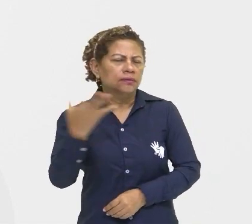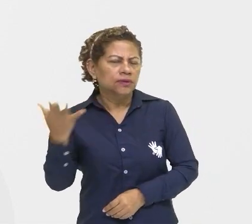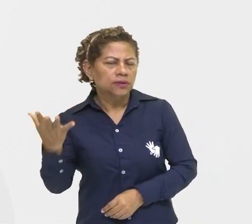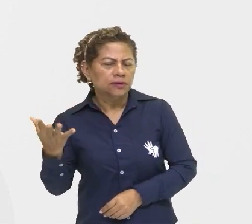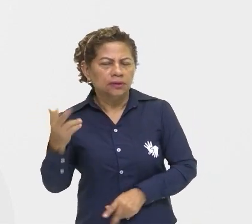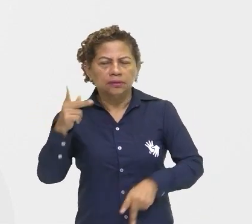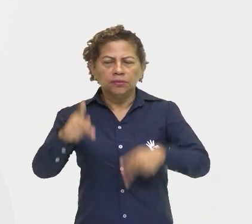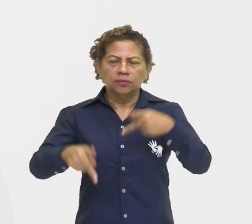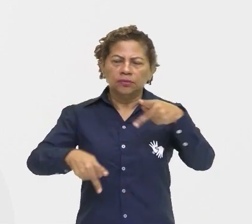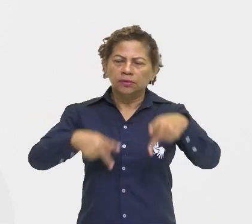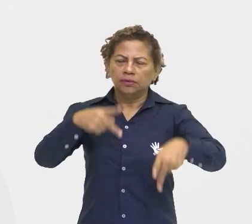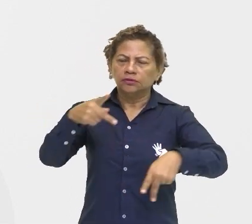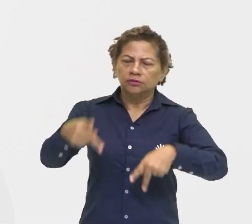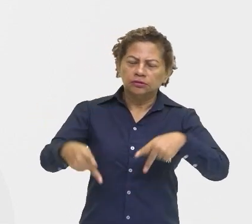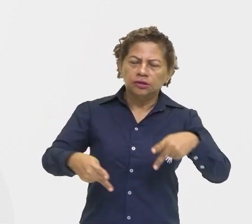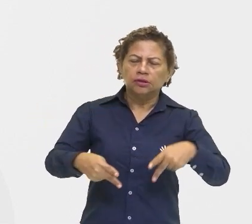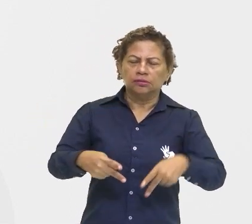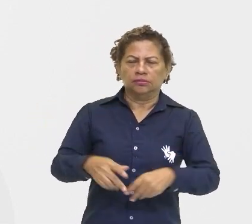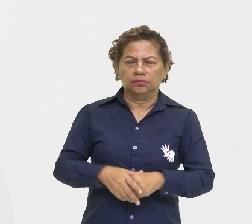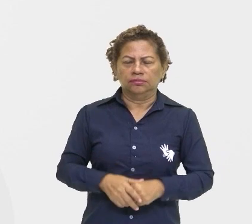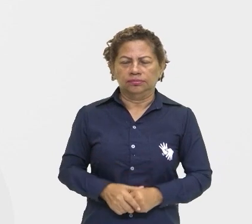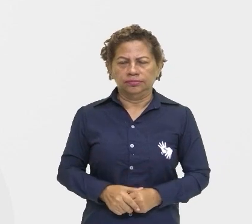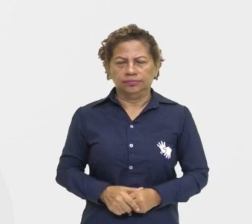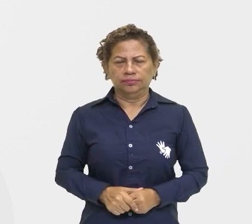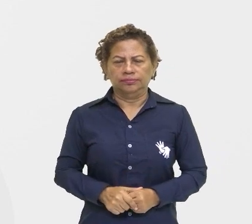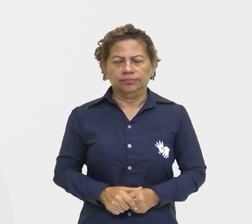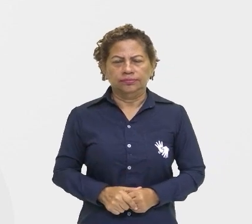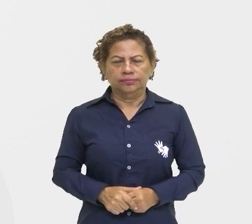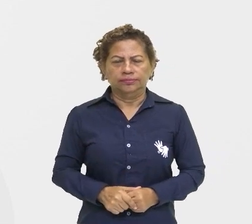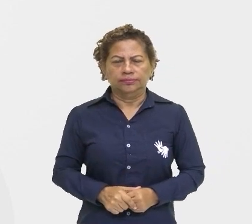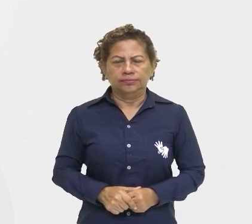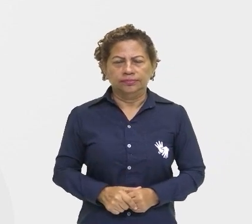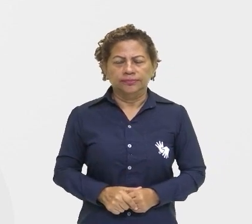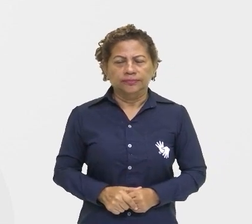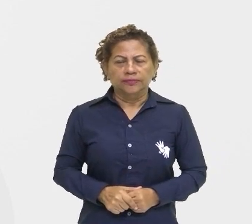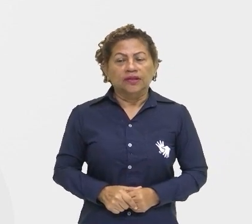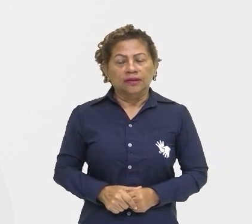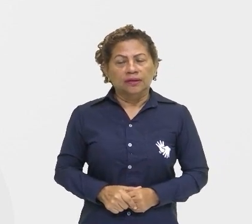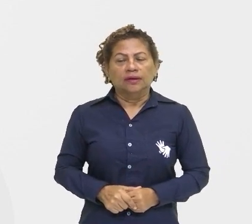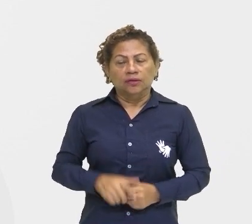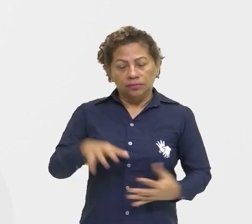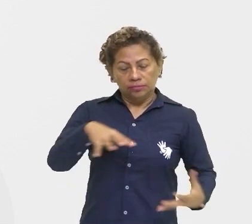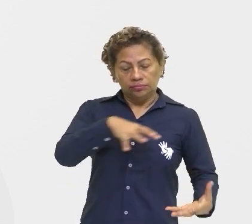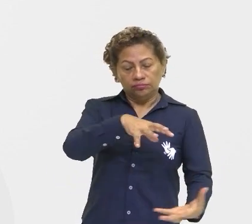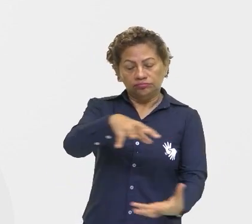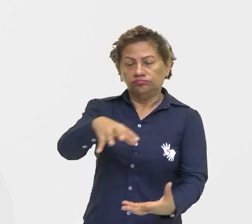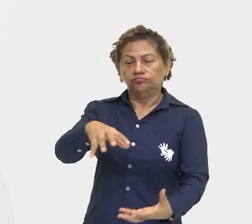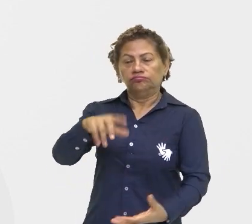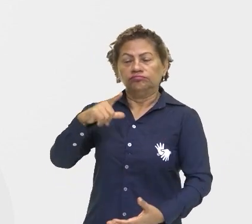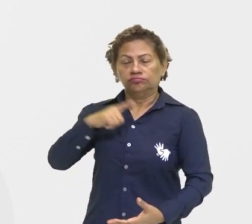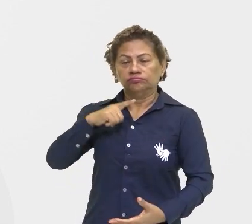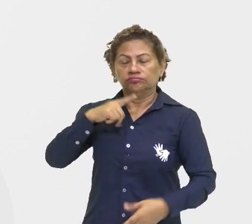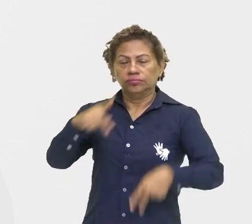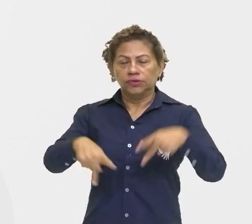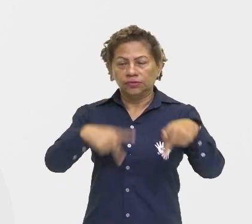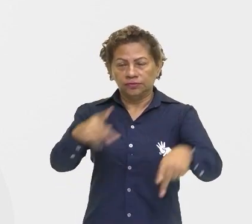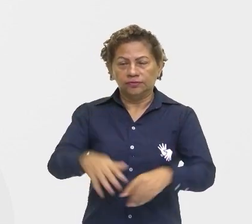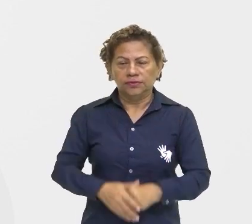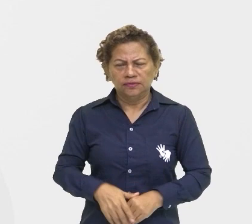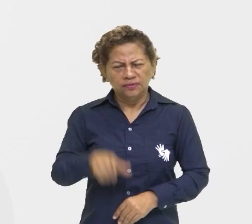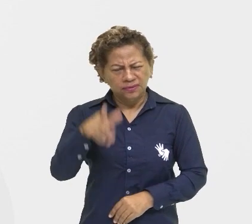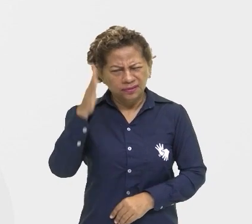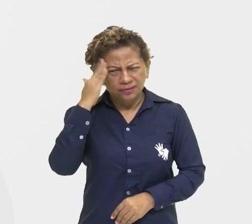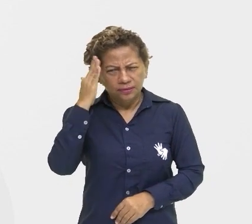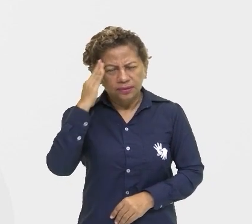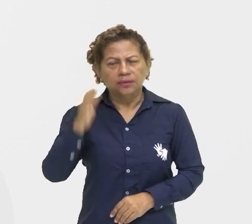de quantos habitantes o nosso planeta tem, tá bom? O valor é aproximado, como vocês já sabem,